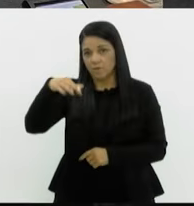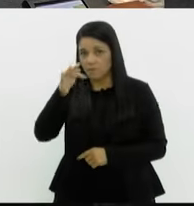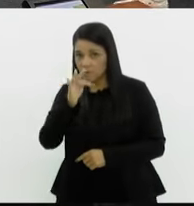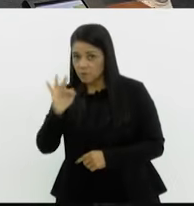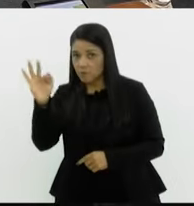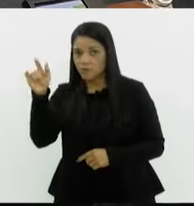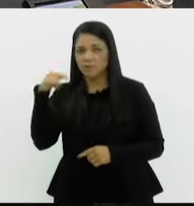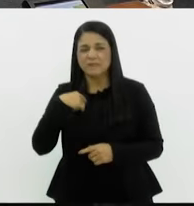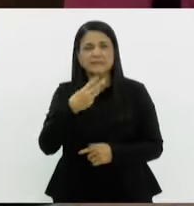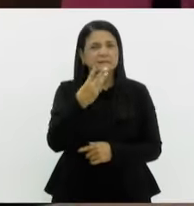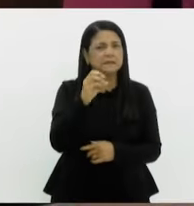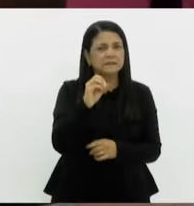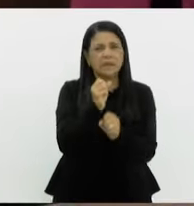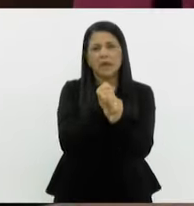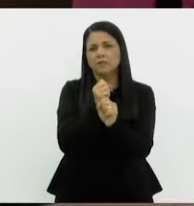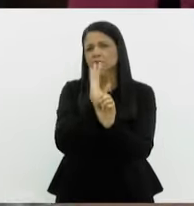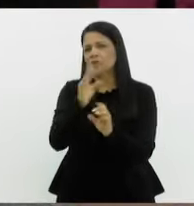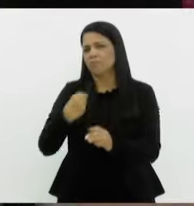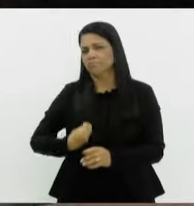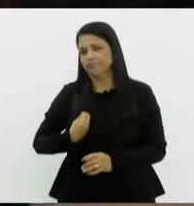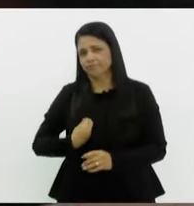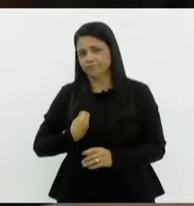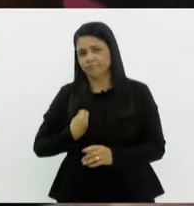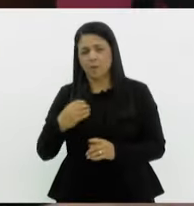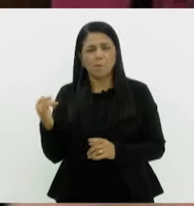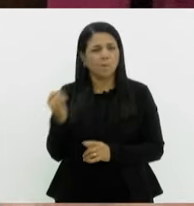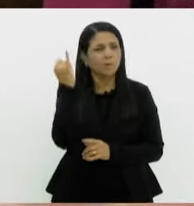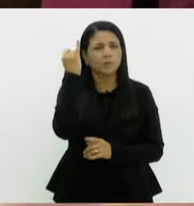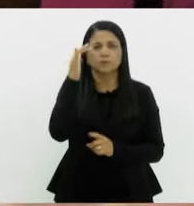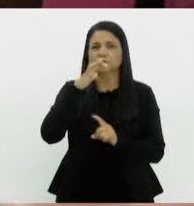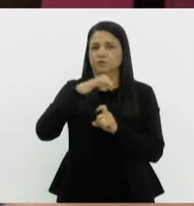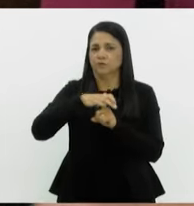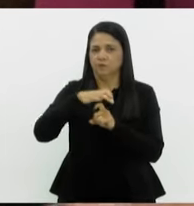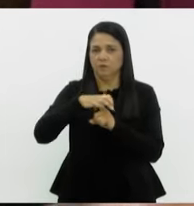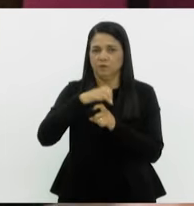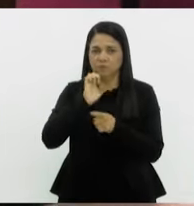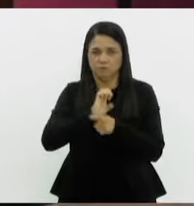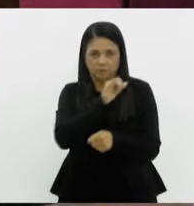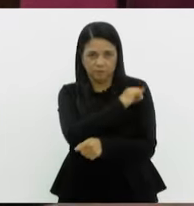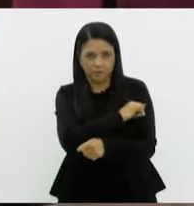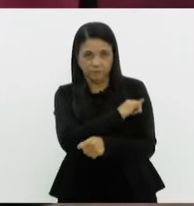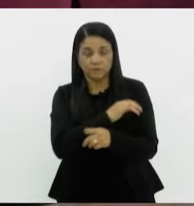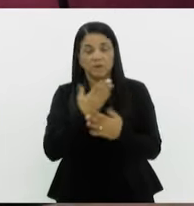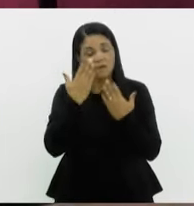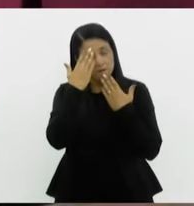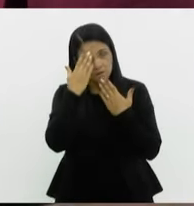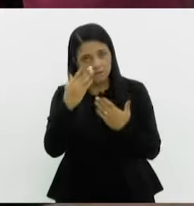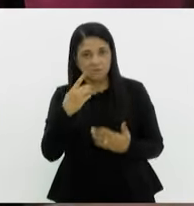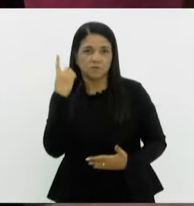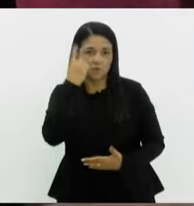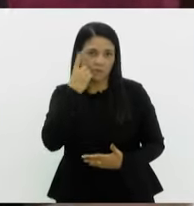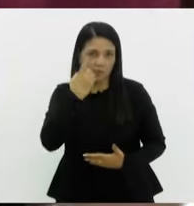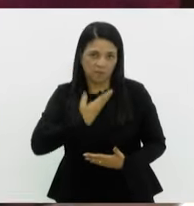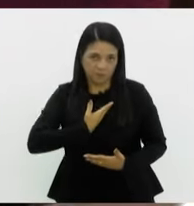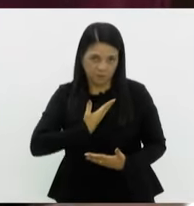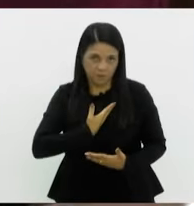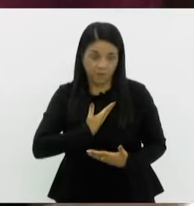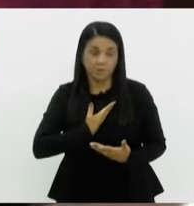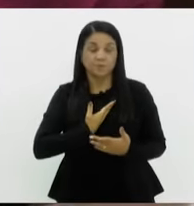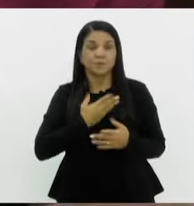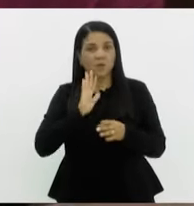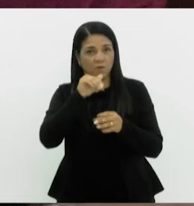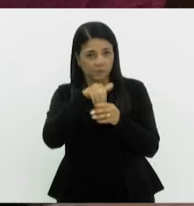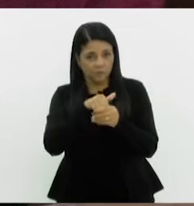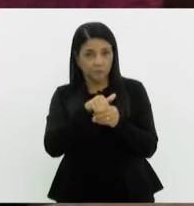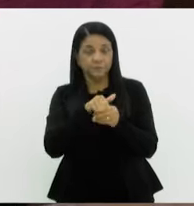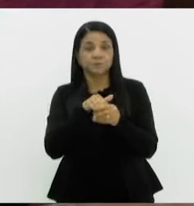uma das feiras mais importantes que a gente tem aqui no estado do Rio de Janeiro. Então, agradecer aos meus pares por isso e dizer que o